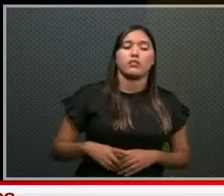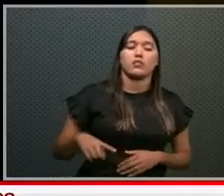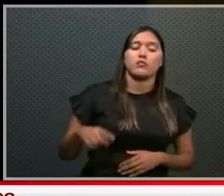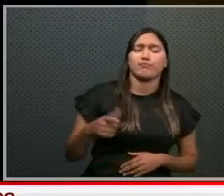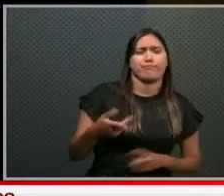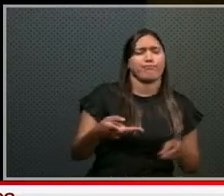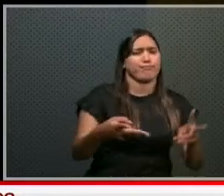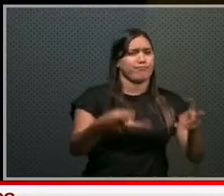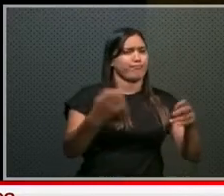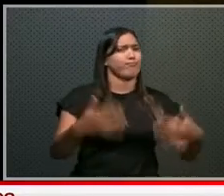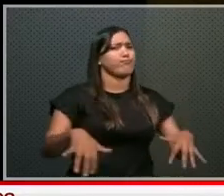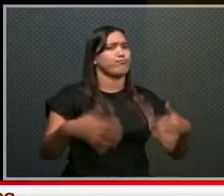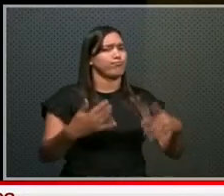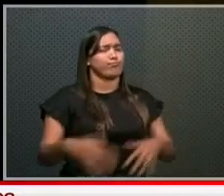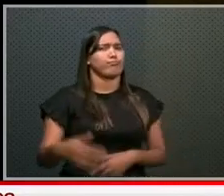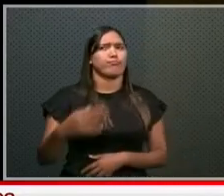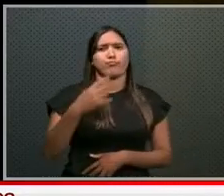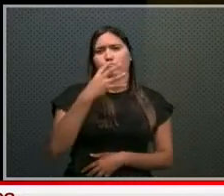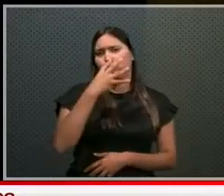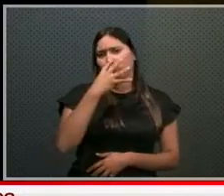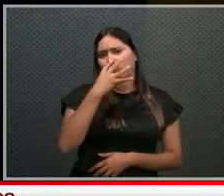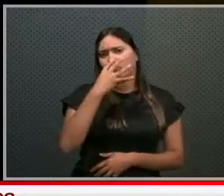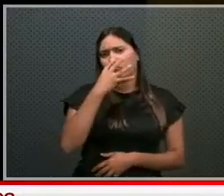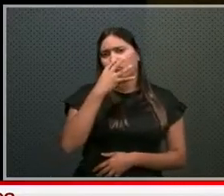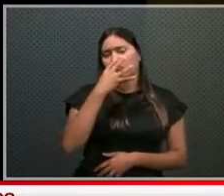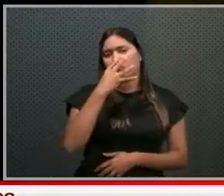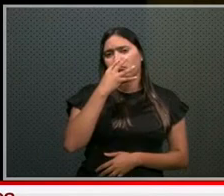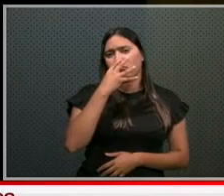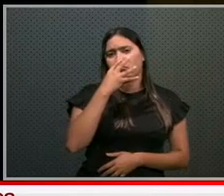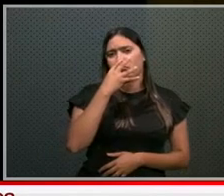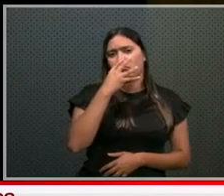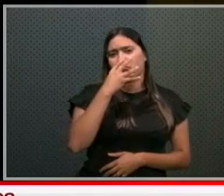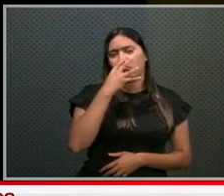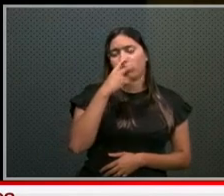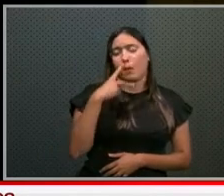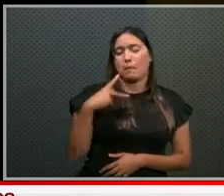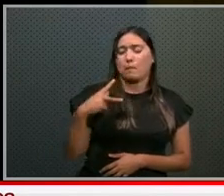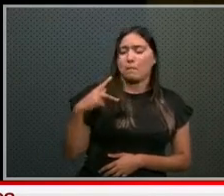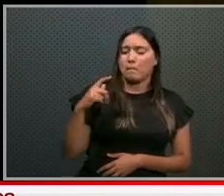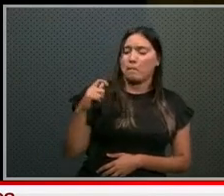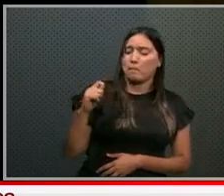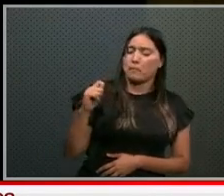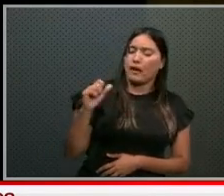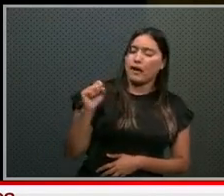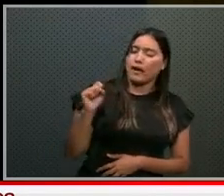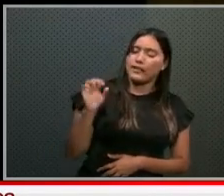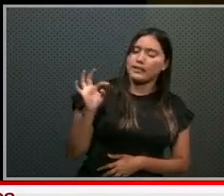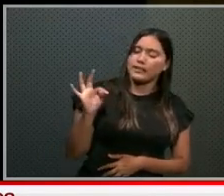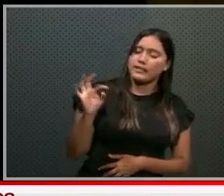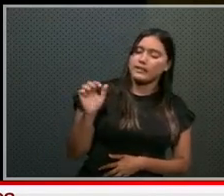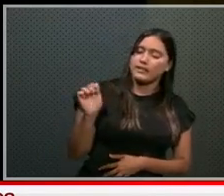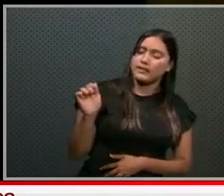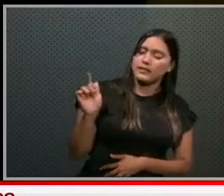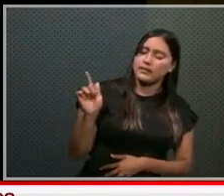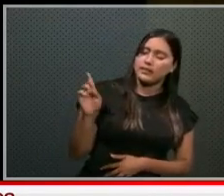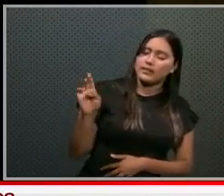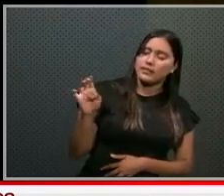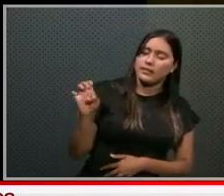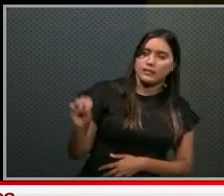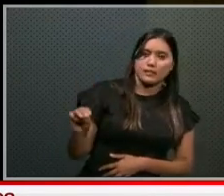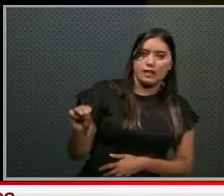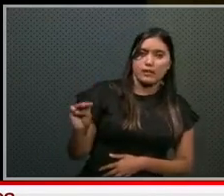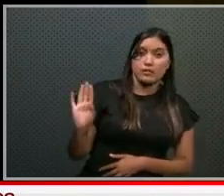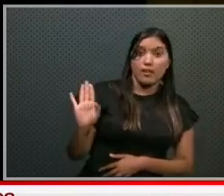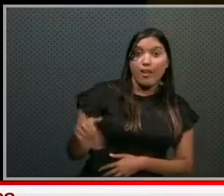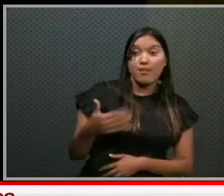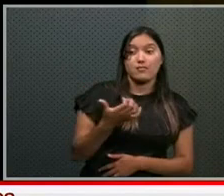impressionante queria compartilhar com vocês as pastagens representa 61% das áreas já derrubadas no